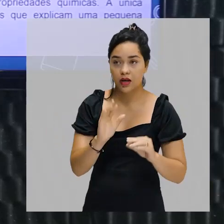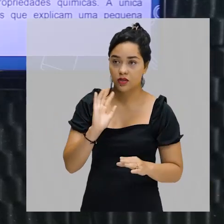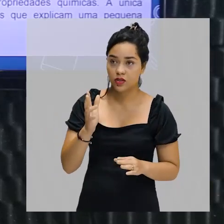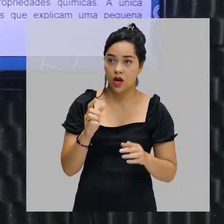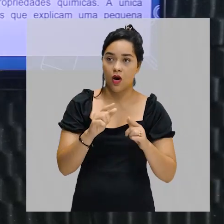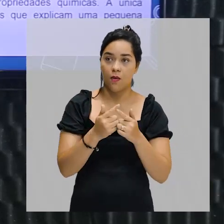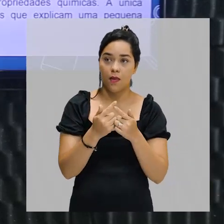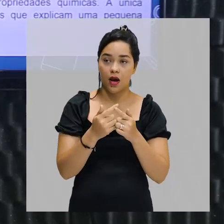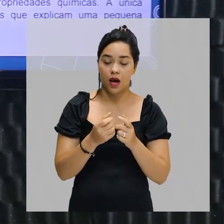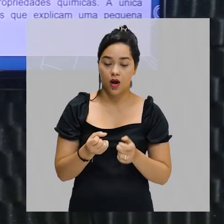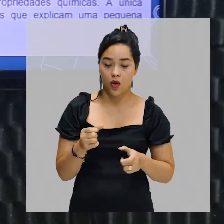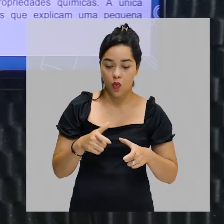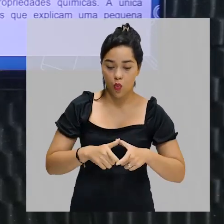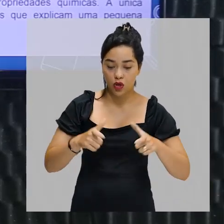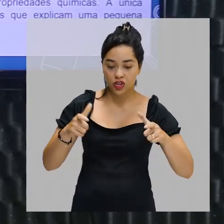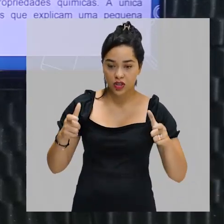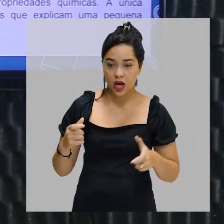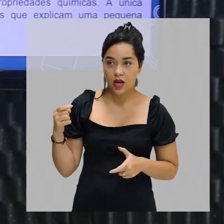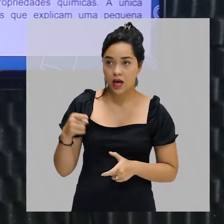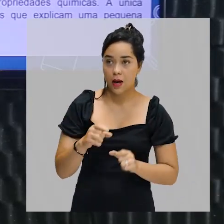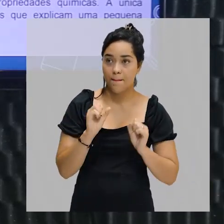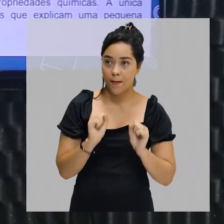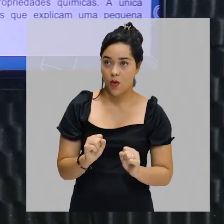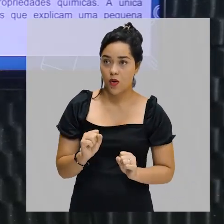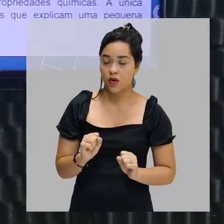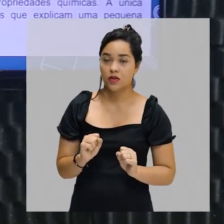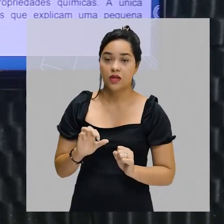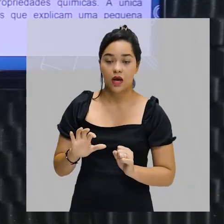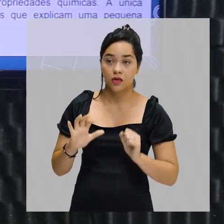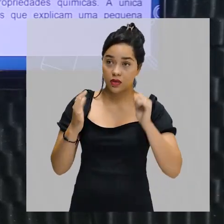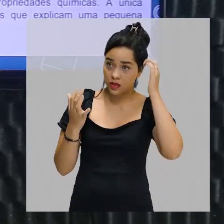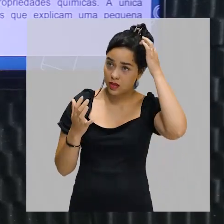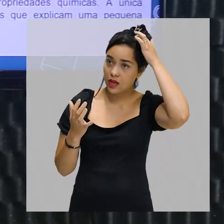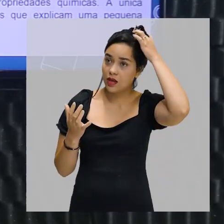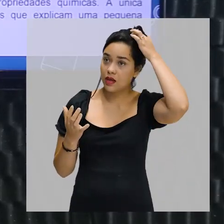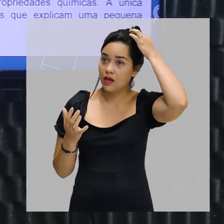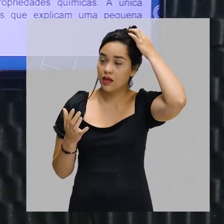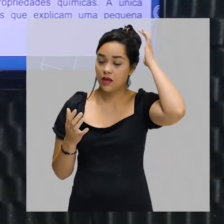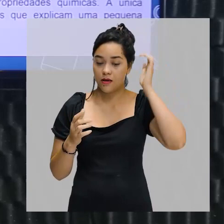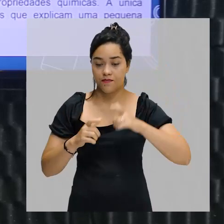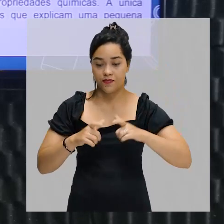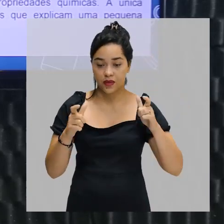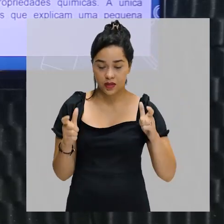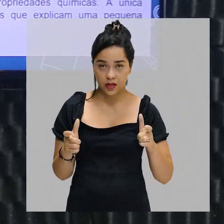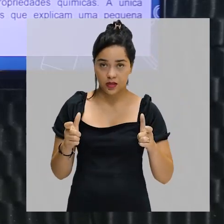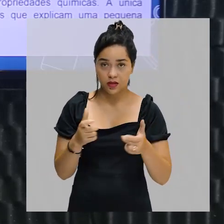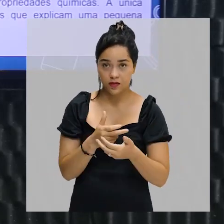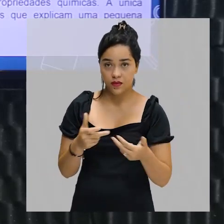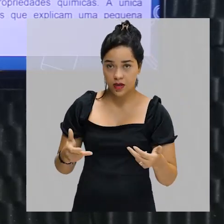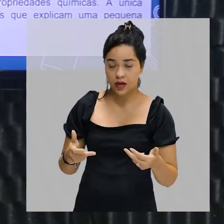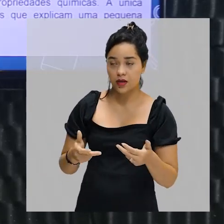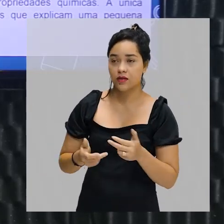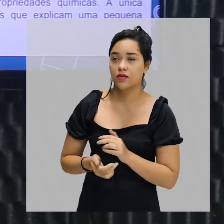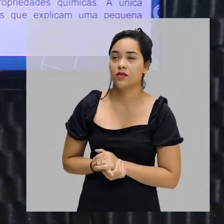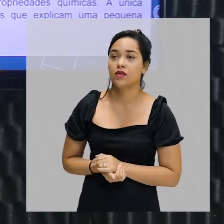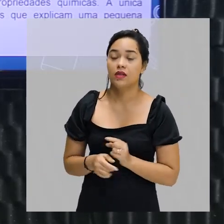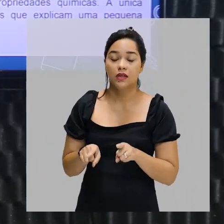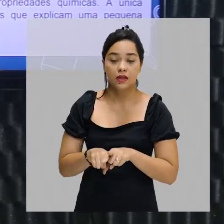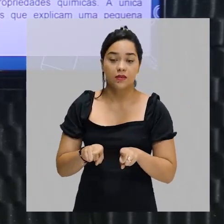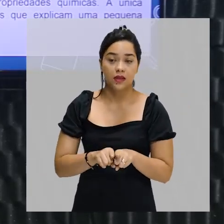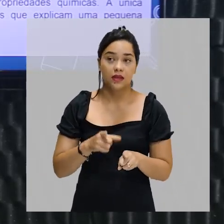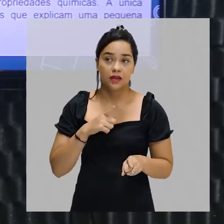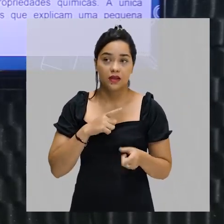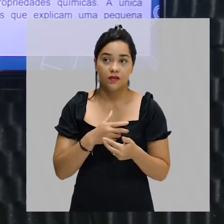uma quantidade para que esta reação em cadeia ela aconteça de uma forma sustentada, autossustentada, tá certo? E tem ali